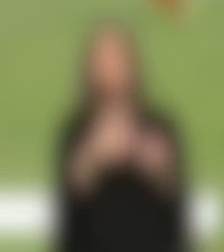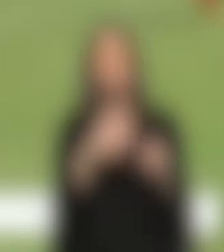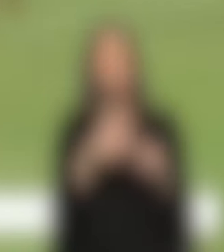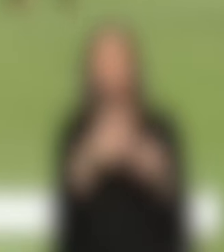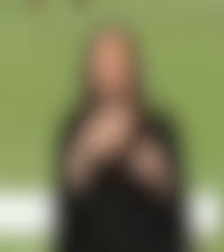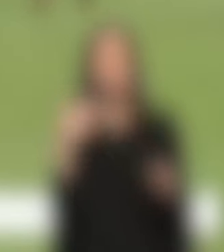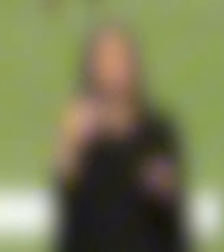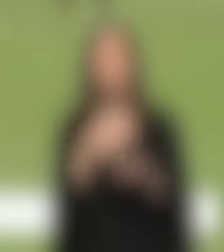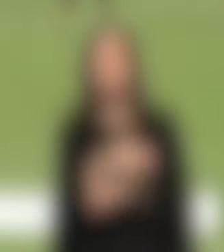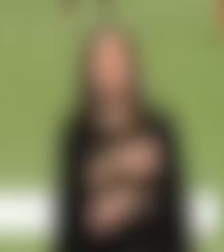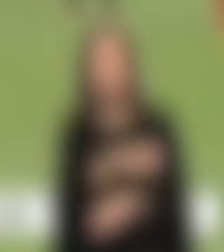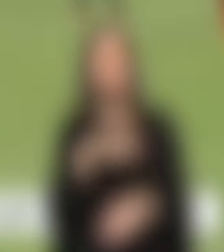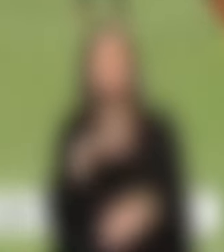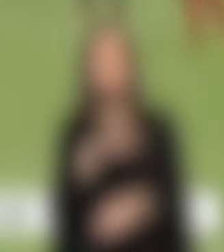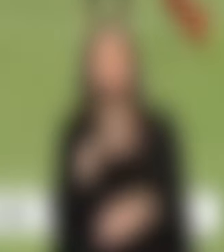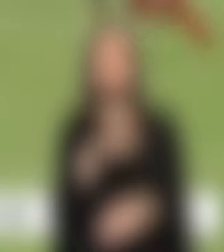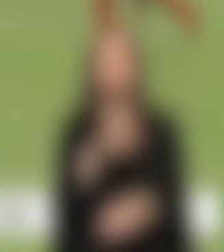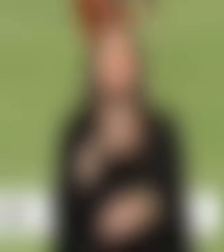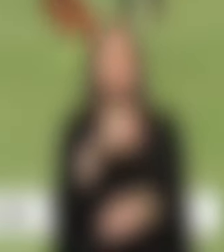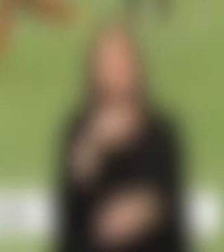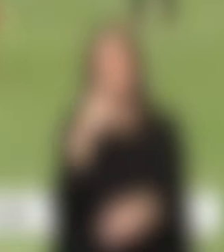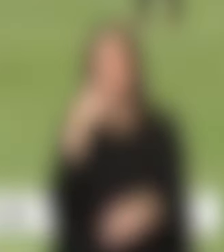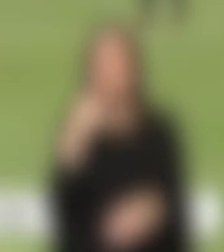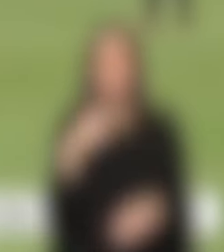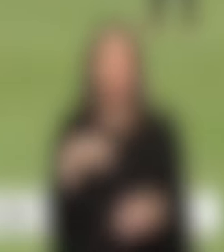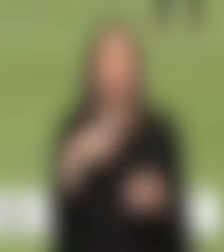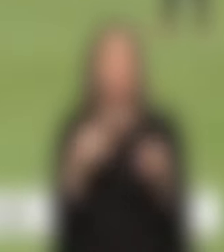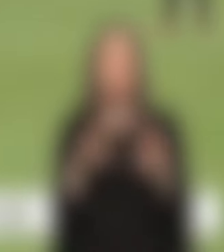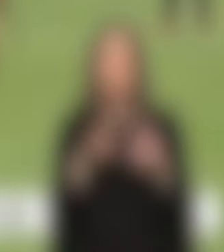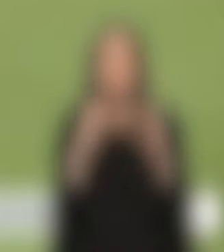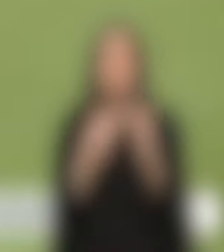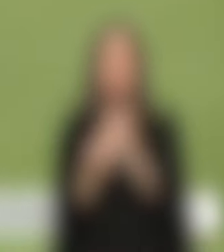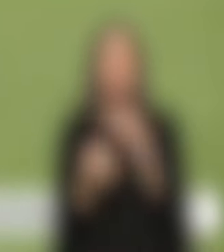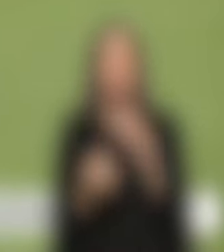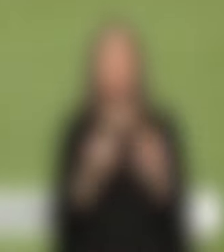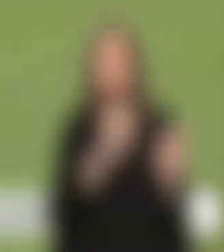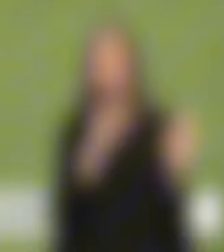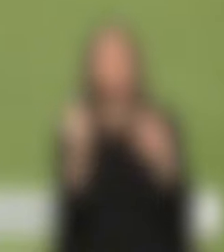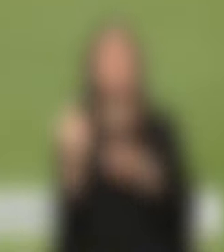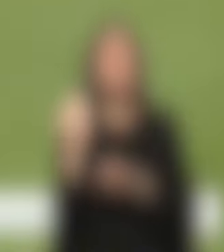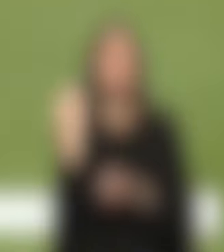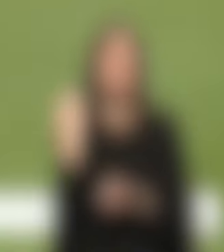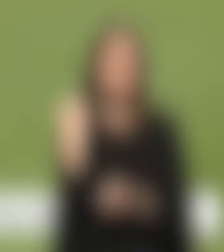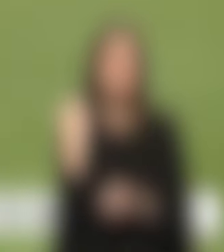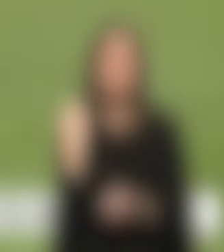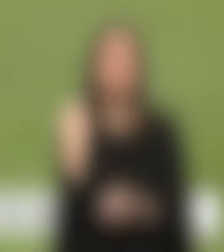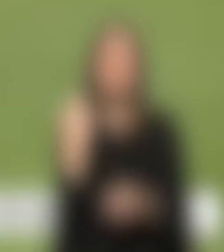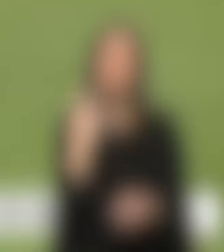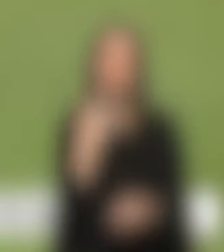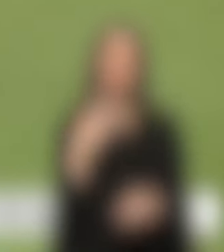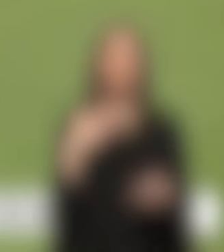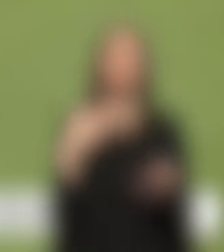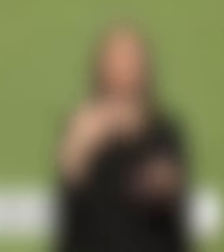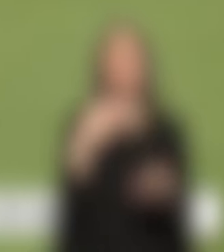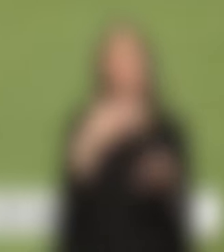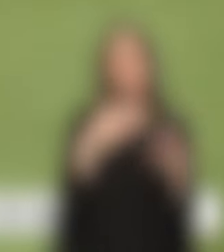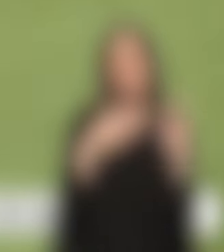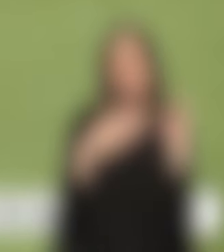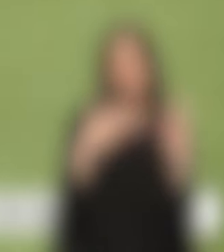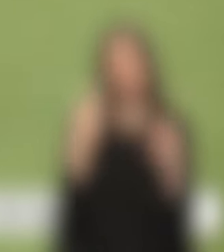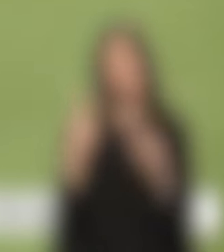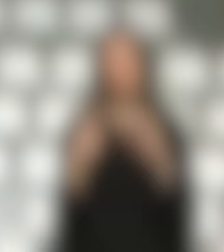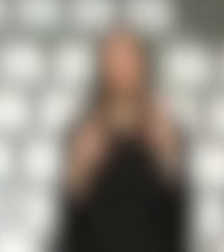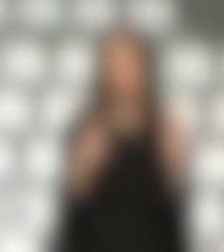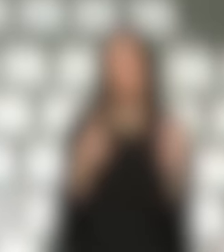Sá, com grande falha, deixa a bola entrar na sua baliza. 2-0 para o São João de Ver. Um lance que acabou por ser o